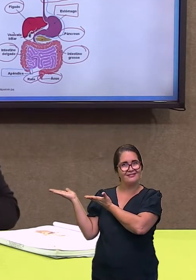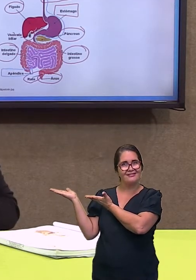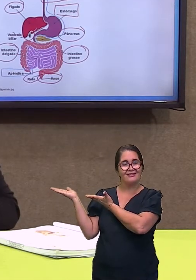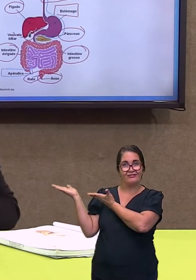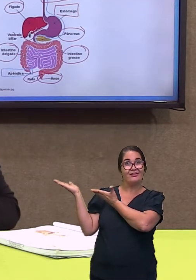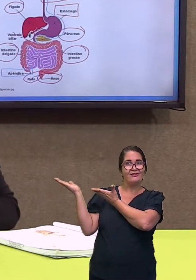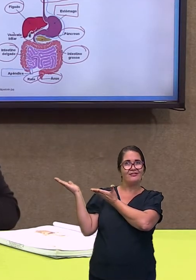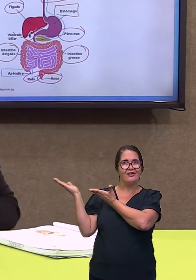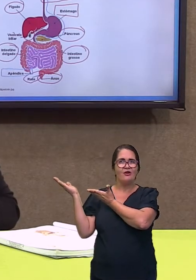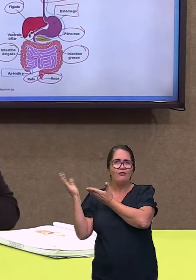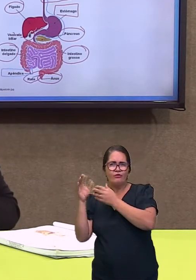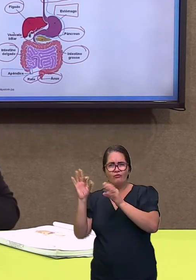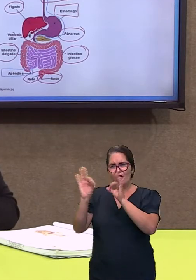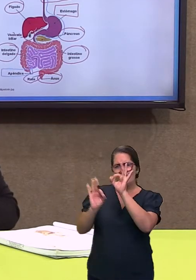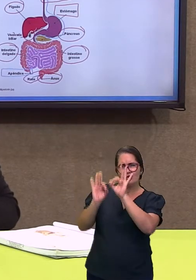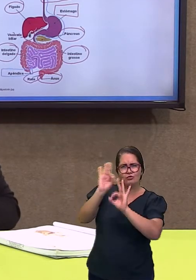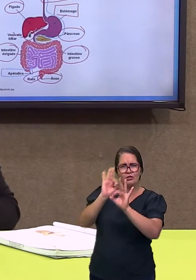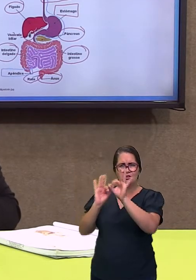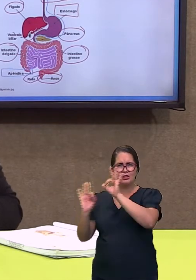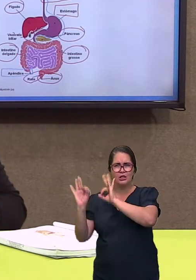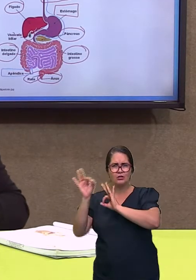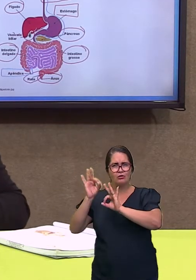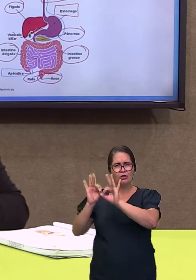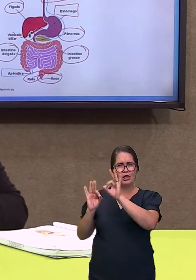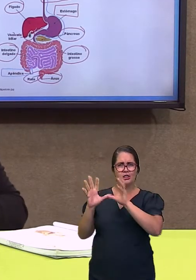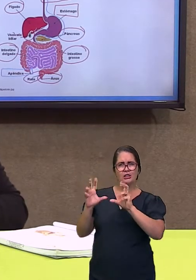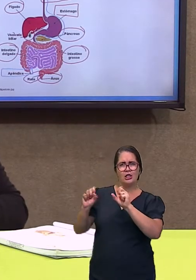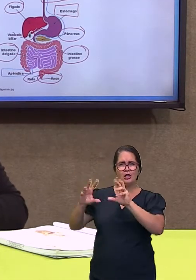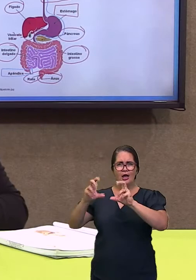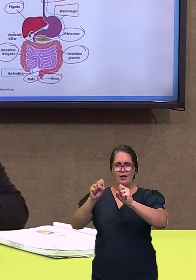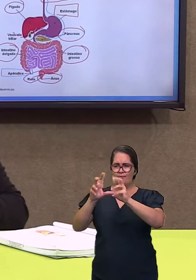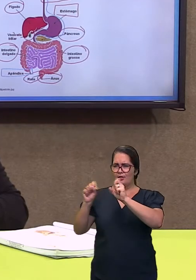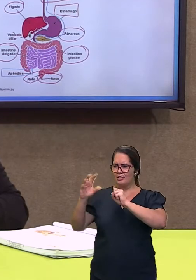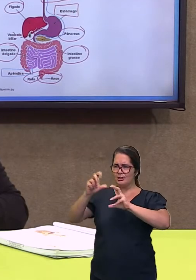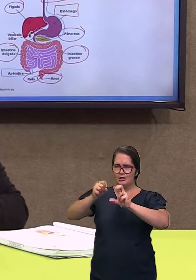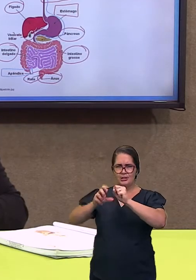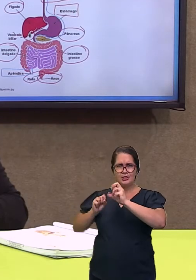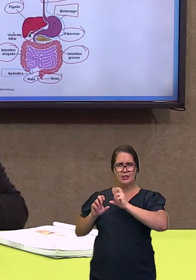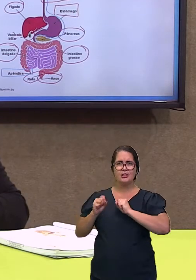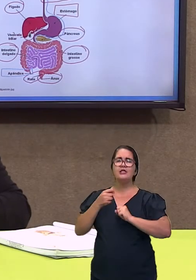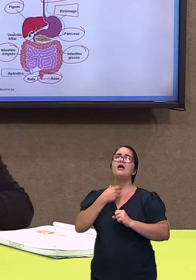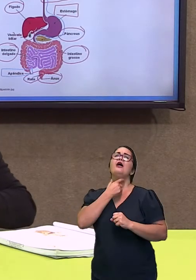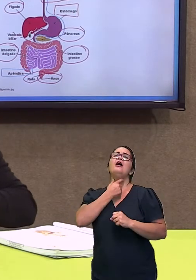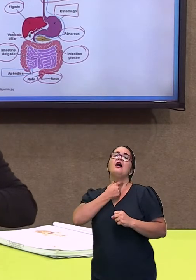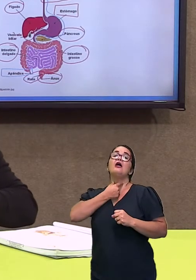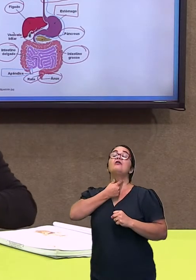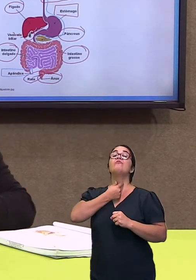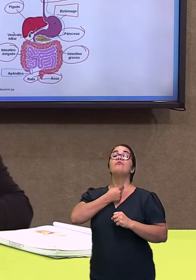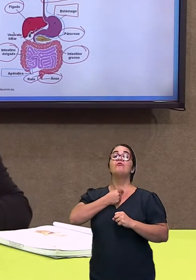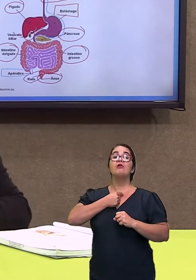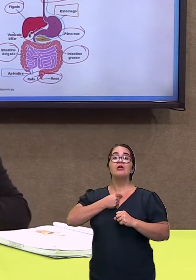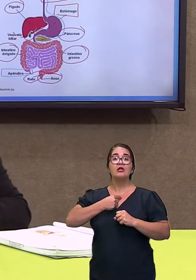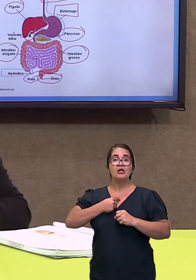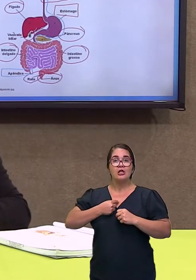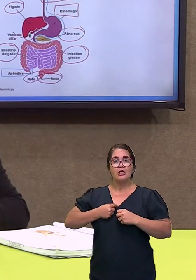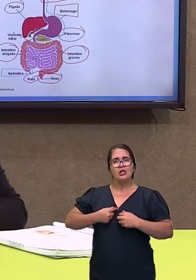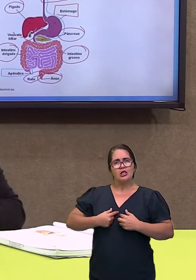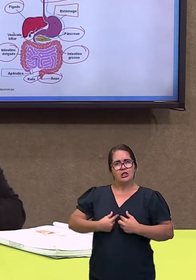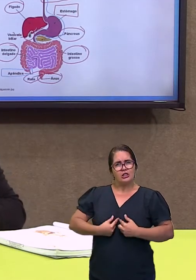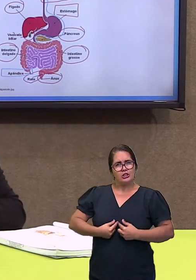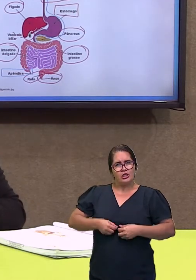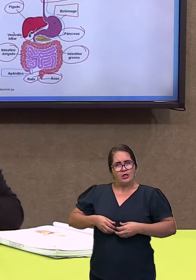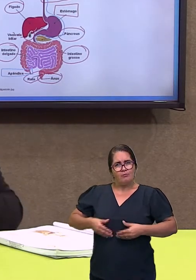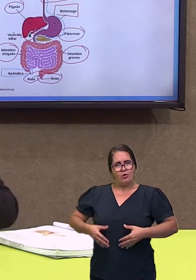E a gente pode ir ajustando. Aqui mesmo, depois de colado, se eu vi que eu preciso ou alongar um